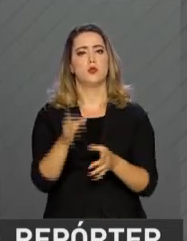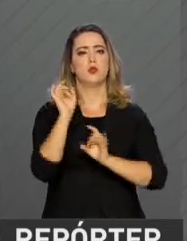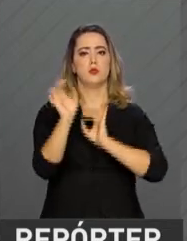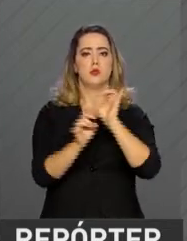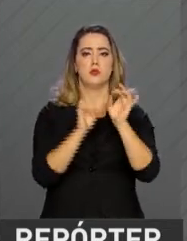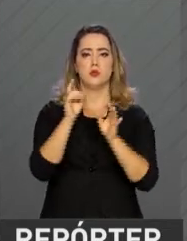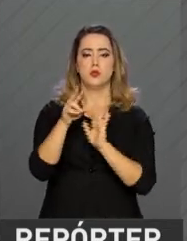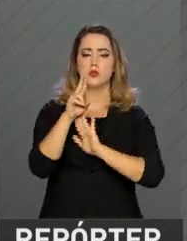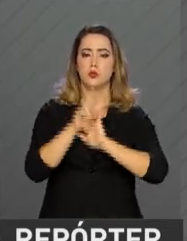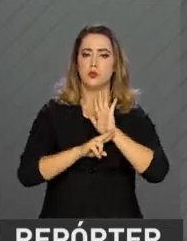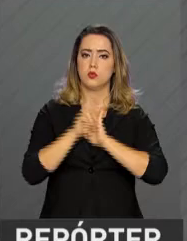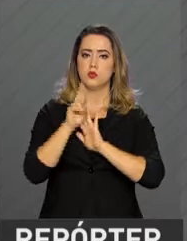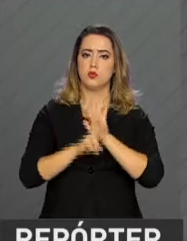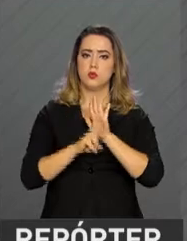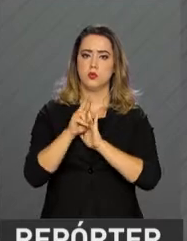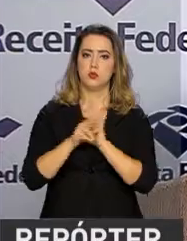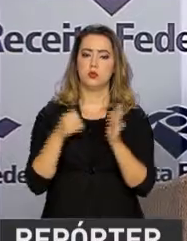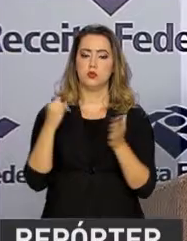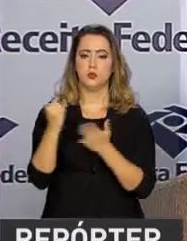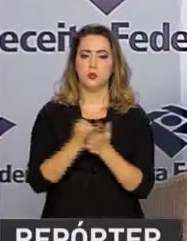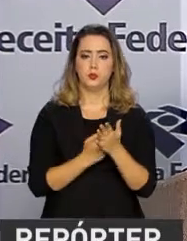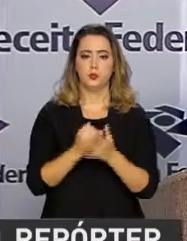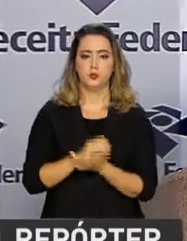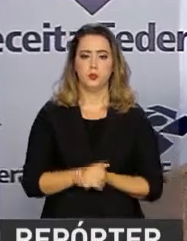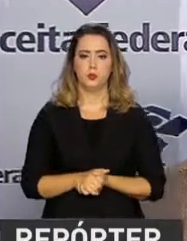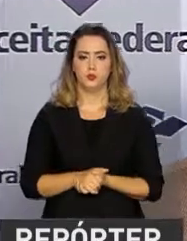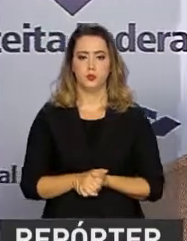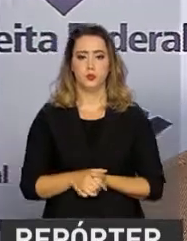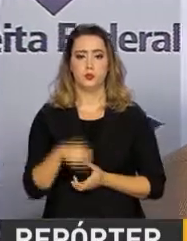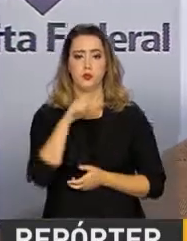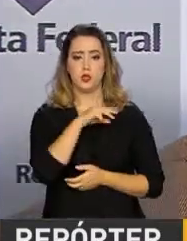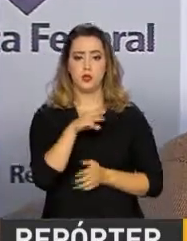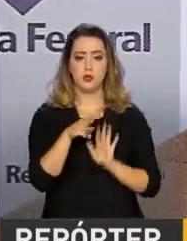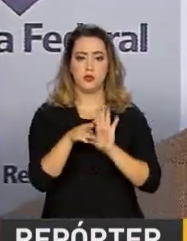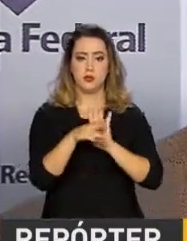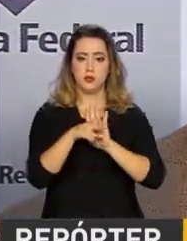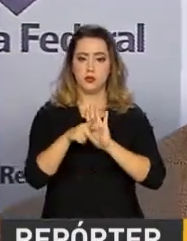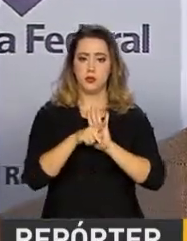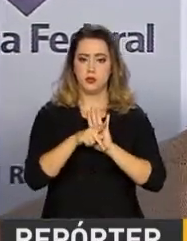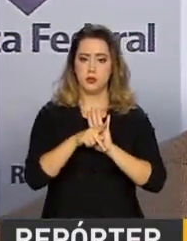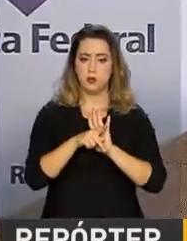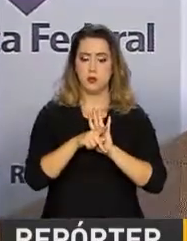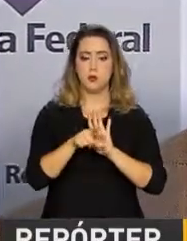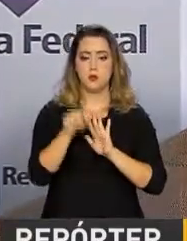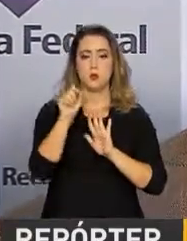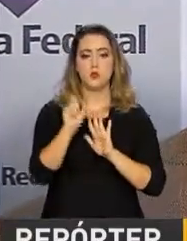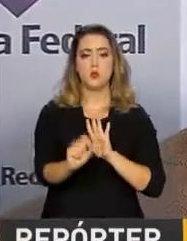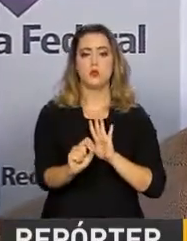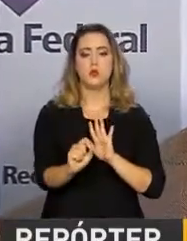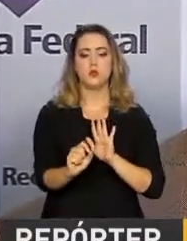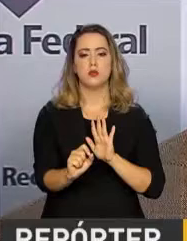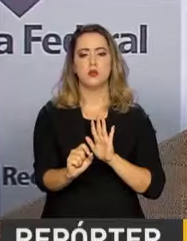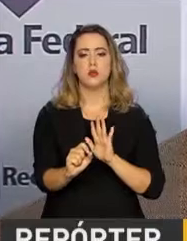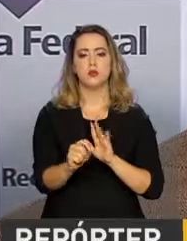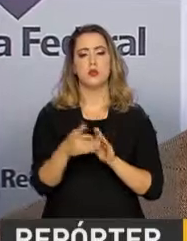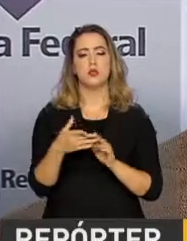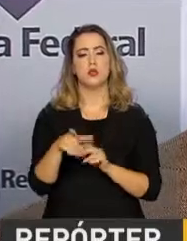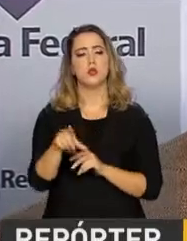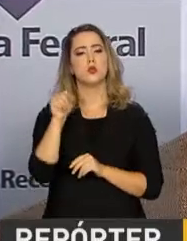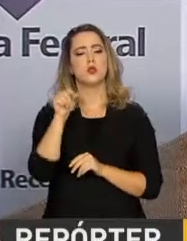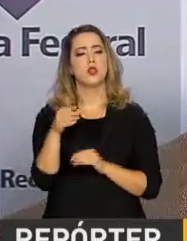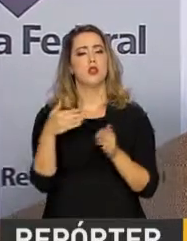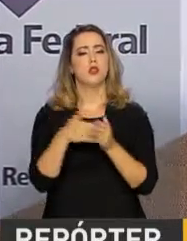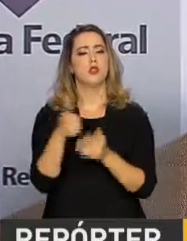tributária o refis smp ela definiu que quem optar até 14 de novembro